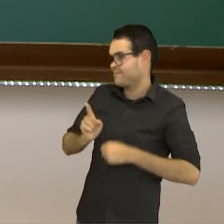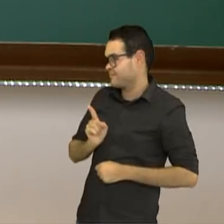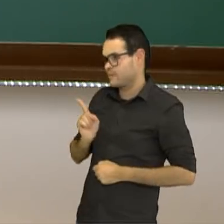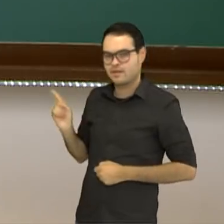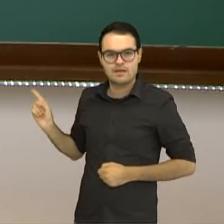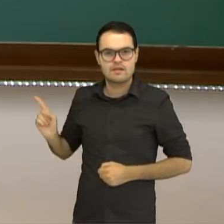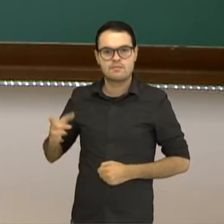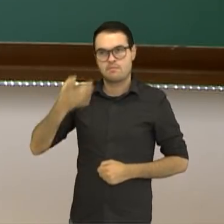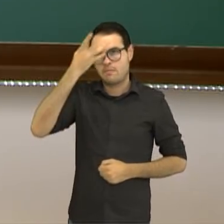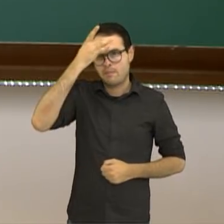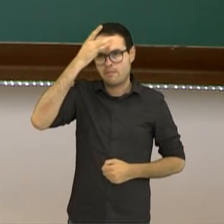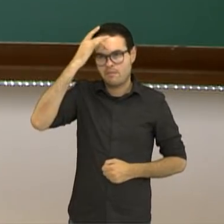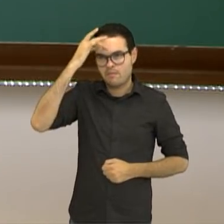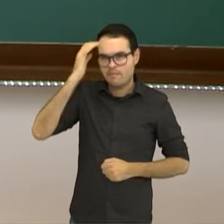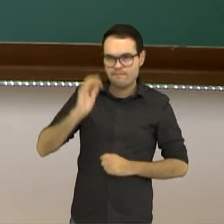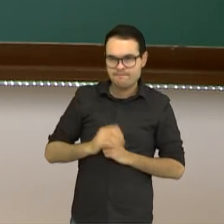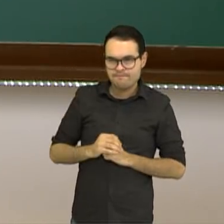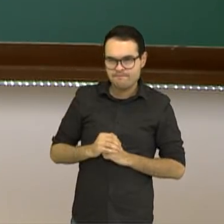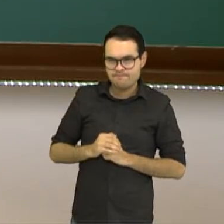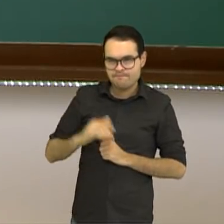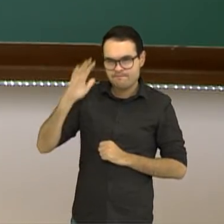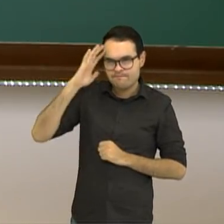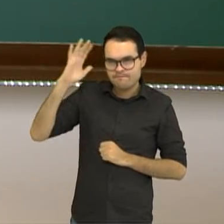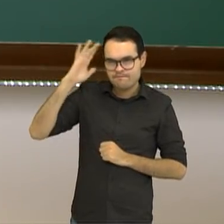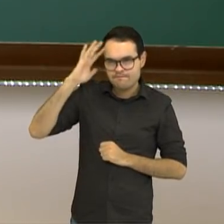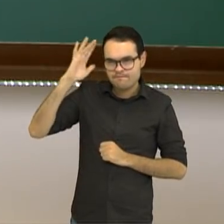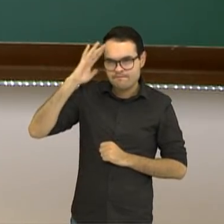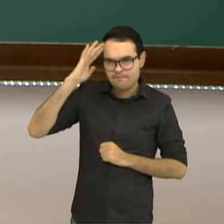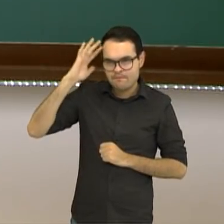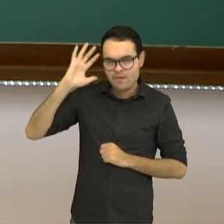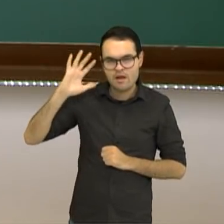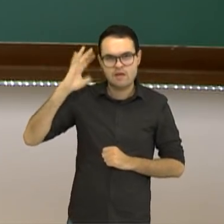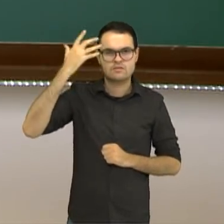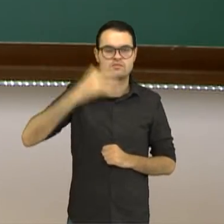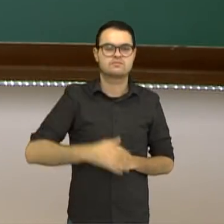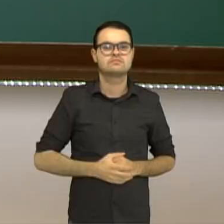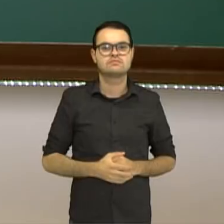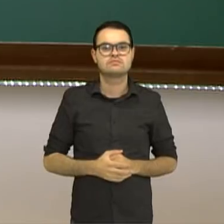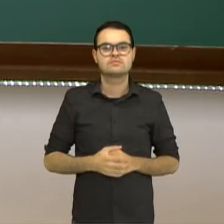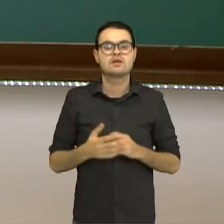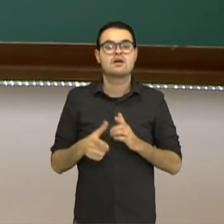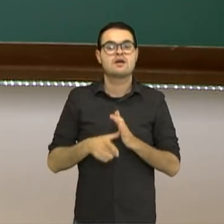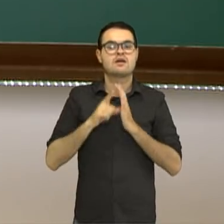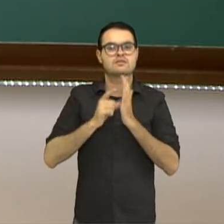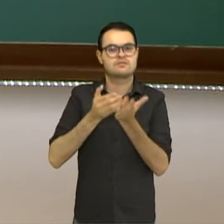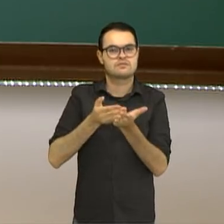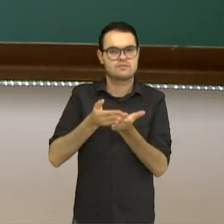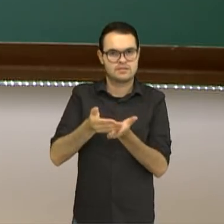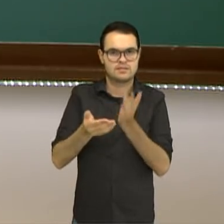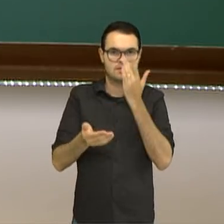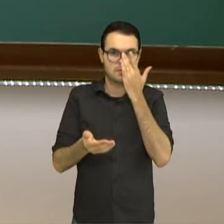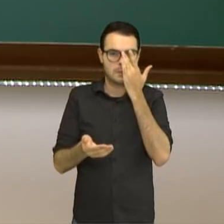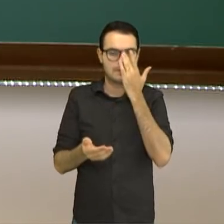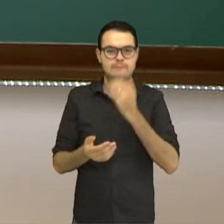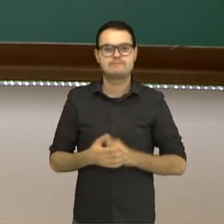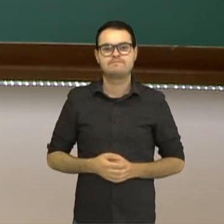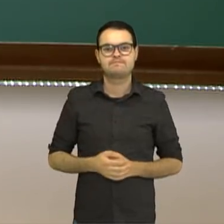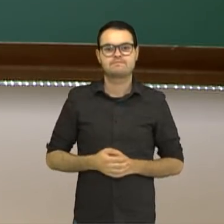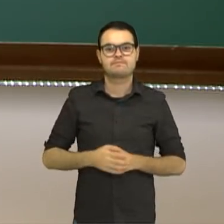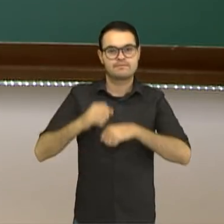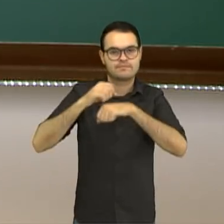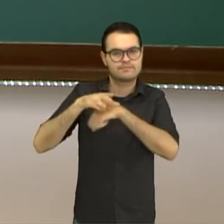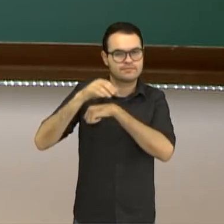mental sem montar o algoritmo. Muito bem. Antes da gente começar a instigar vocês sobre